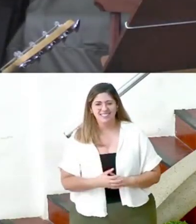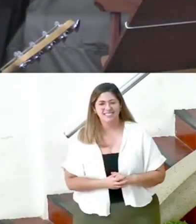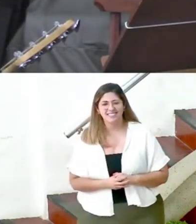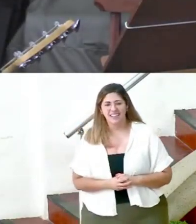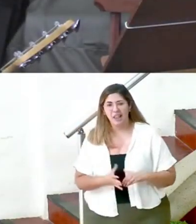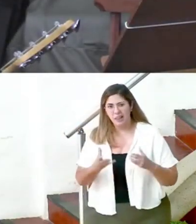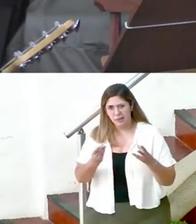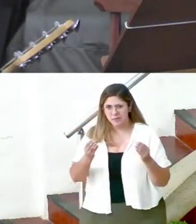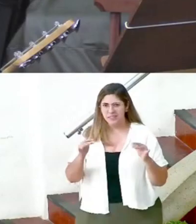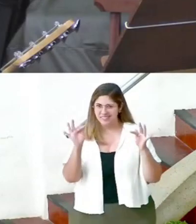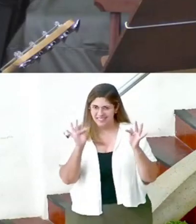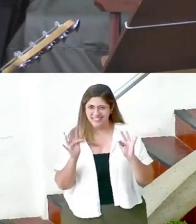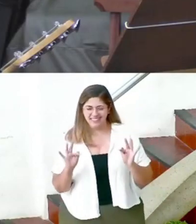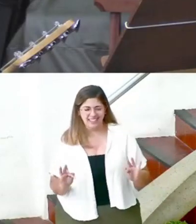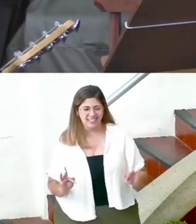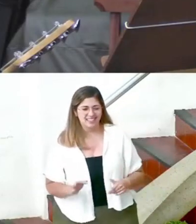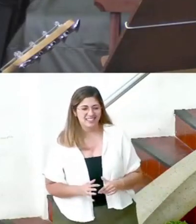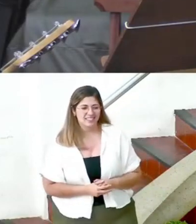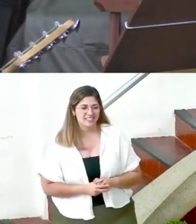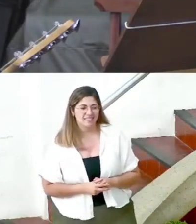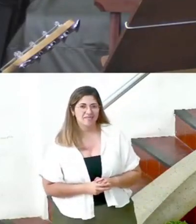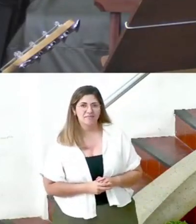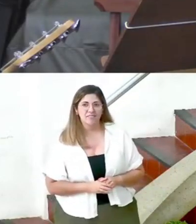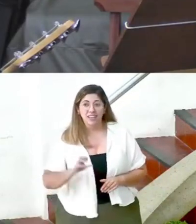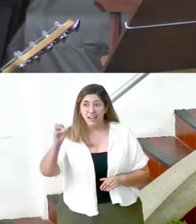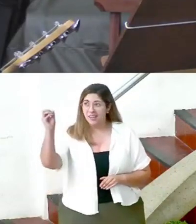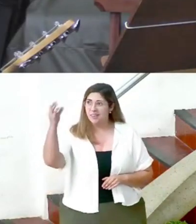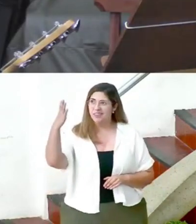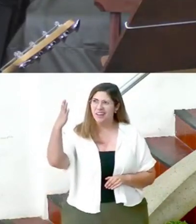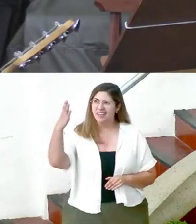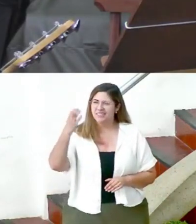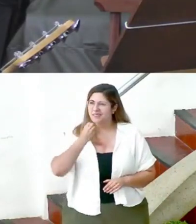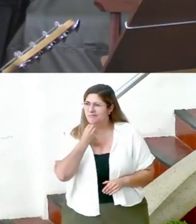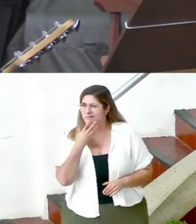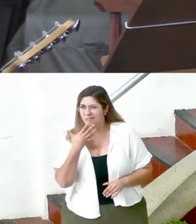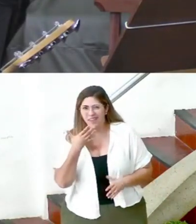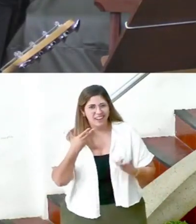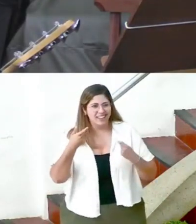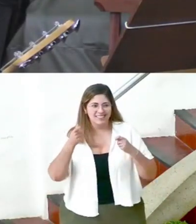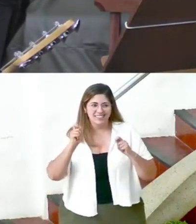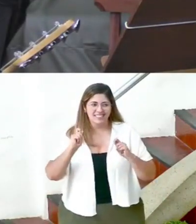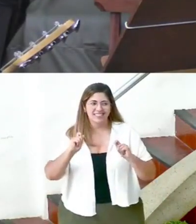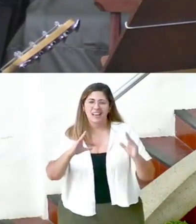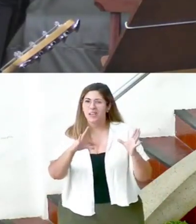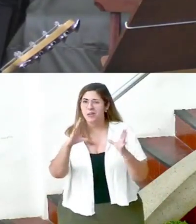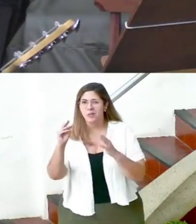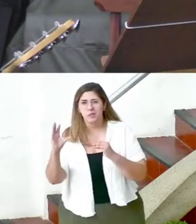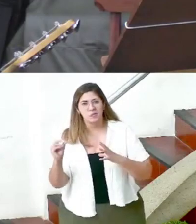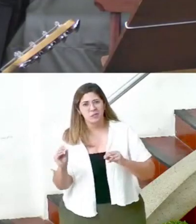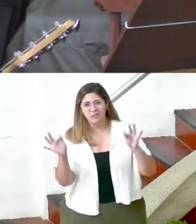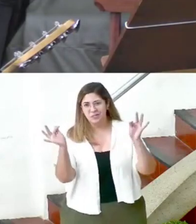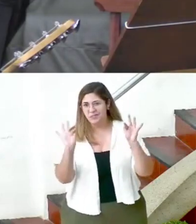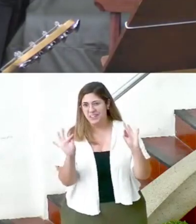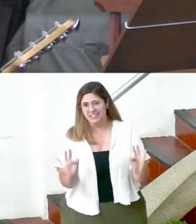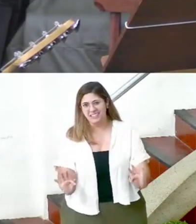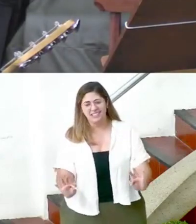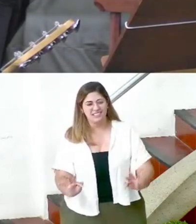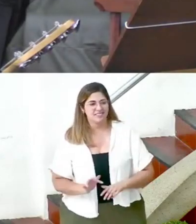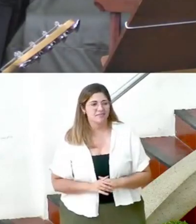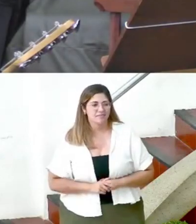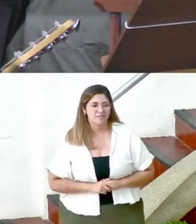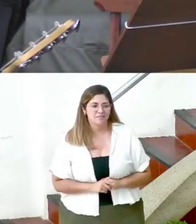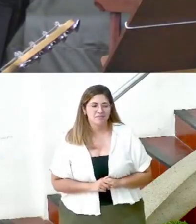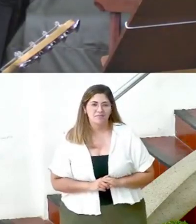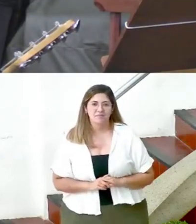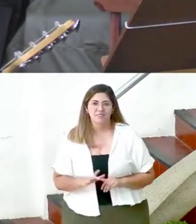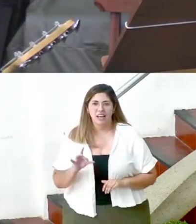demais. Penso que a bondade de Deus foi tão grande, tem sido tão grande. Eu sou muito feliz mesmo, de verdade. Não